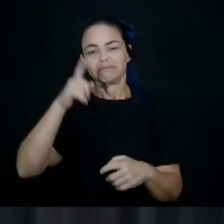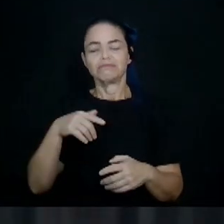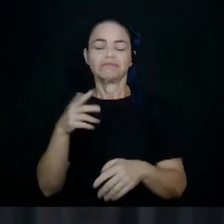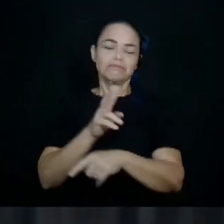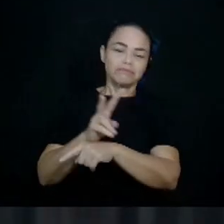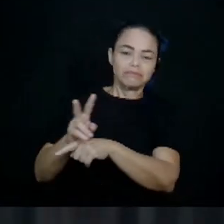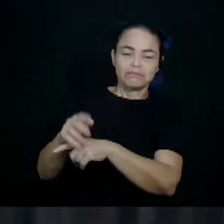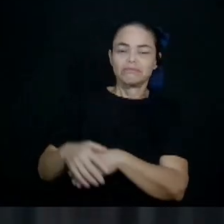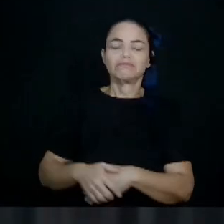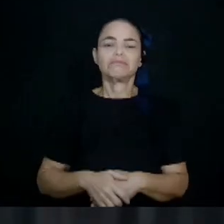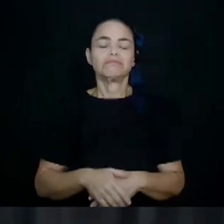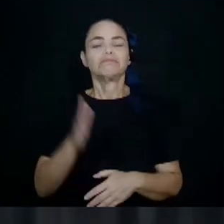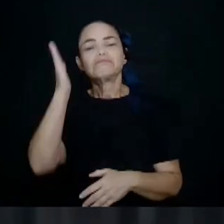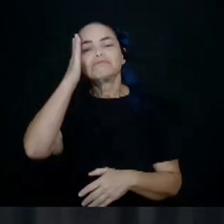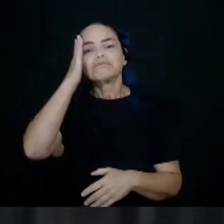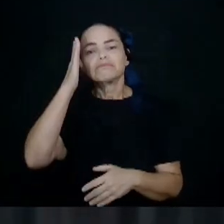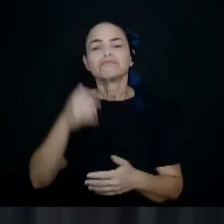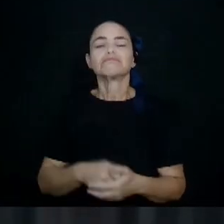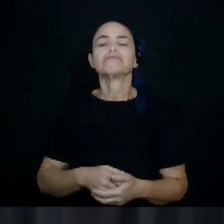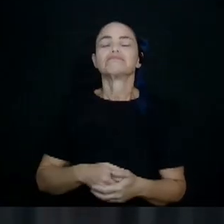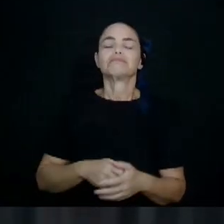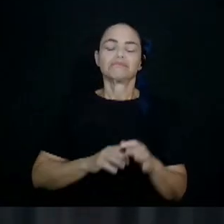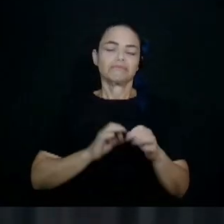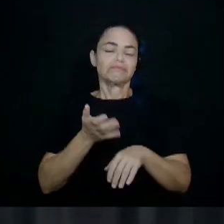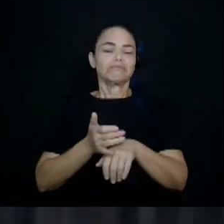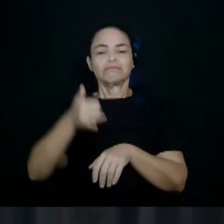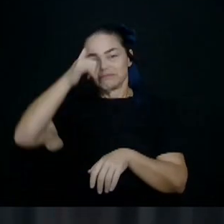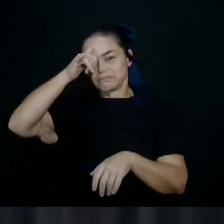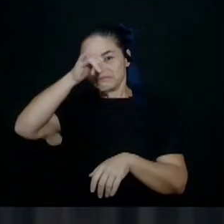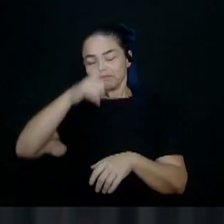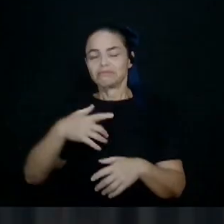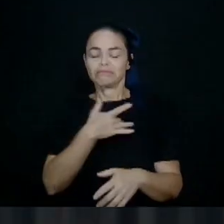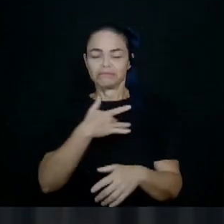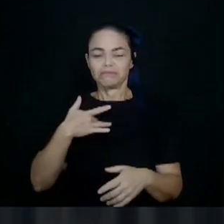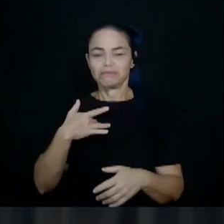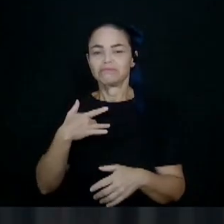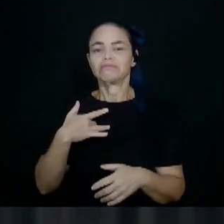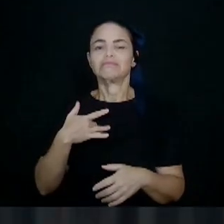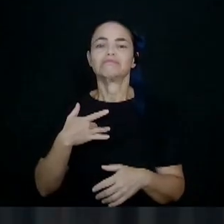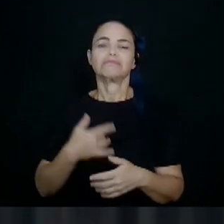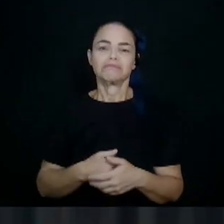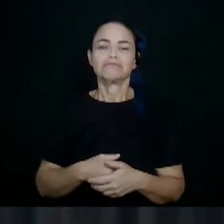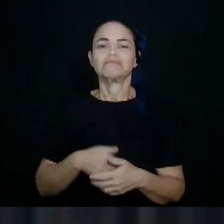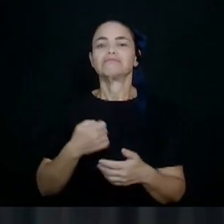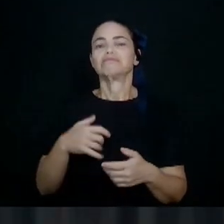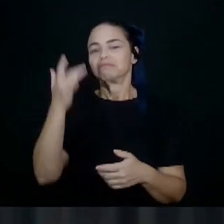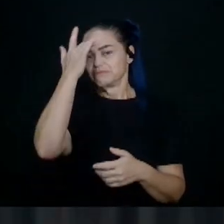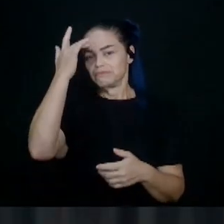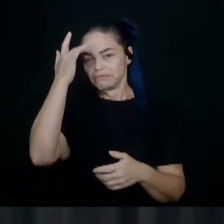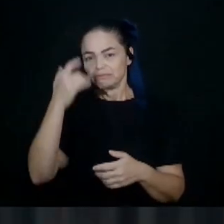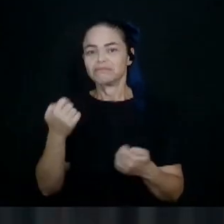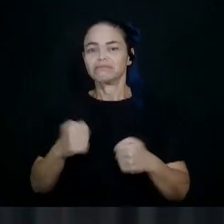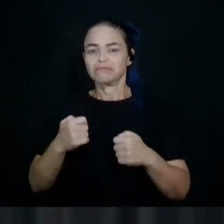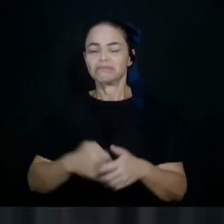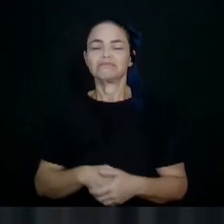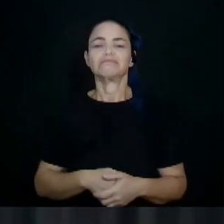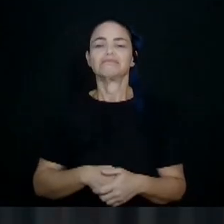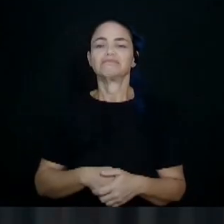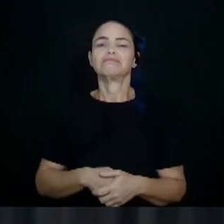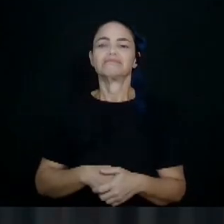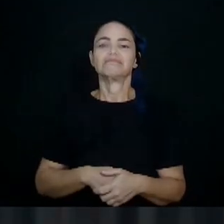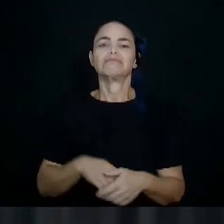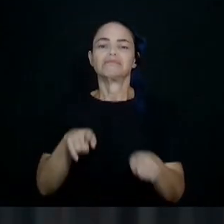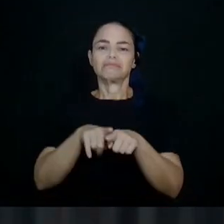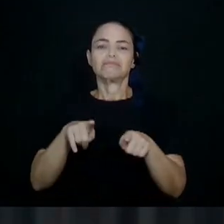para entender, nossa, deixa eu me precaver aqui para ver como está a minha saúde física, a saúde mental ela pode ser e deve ser assim também,